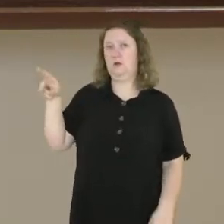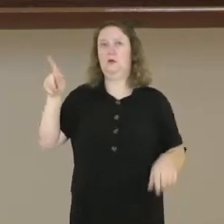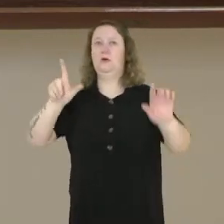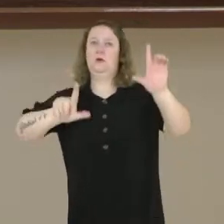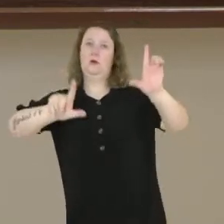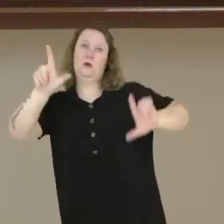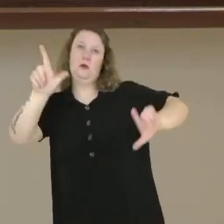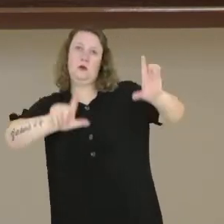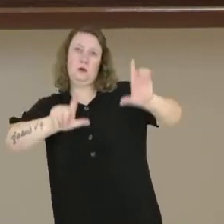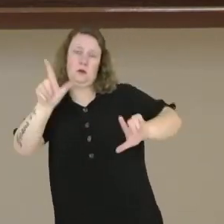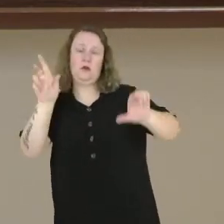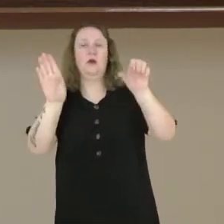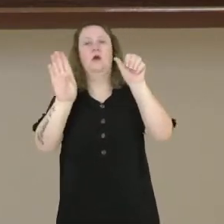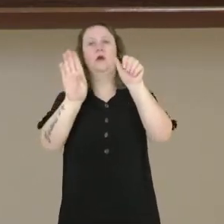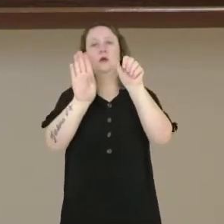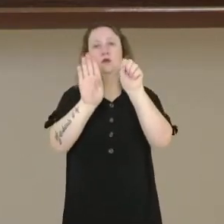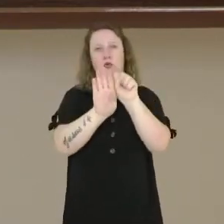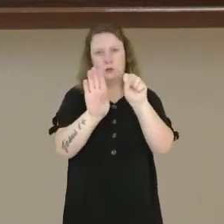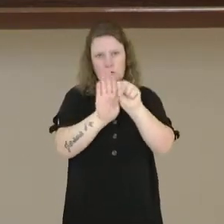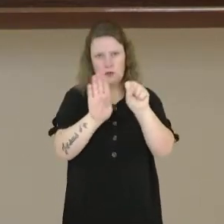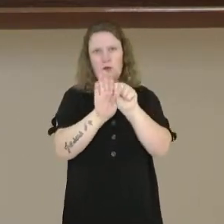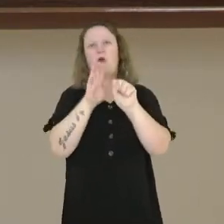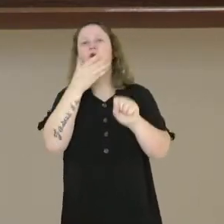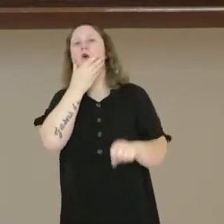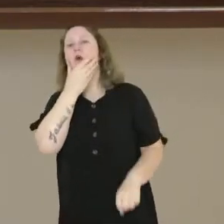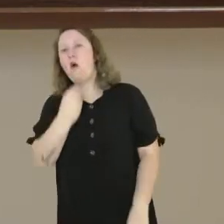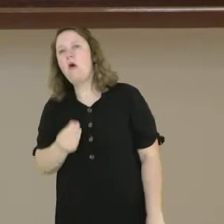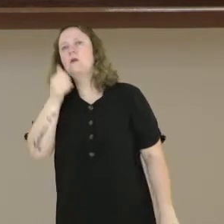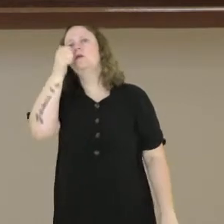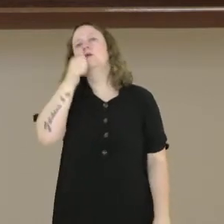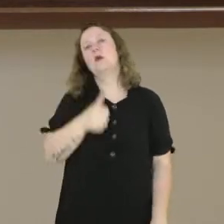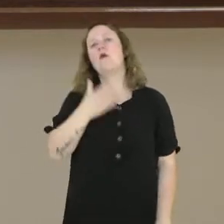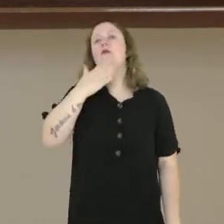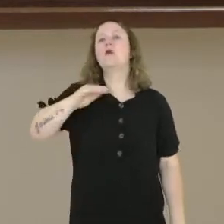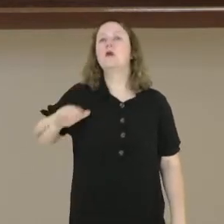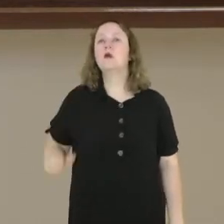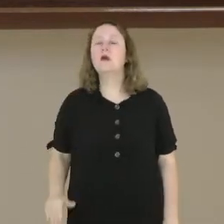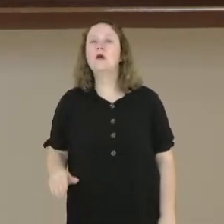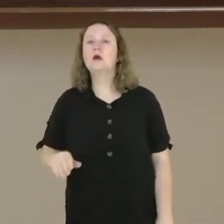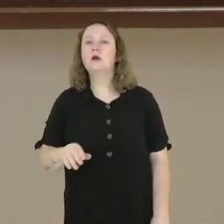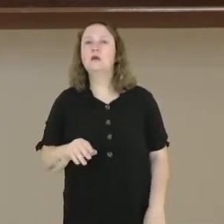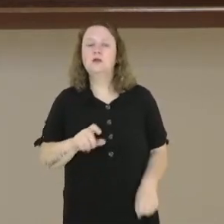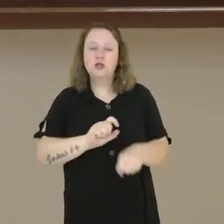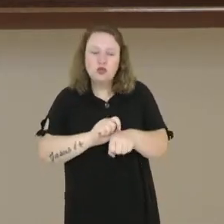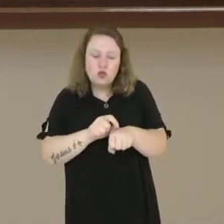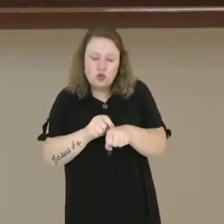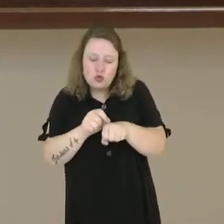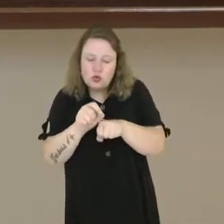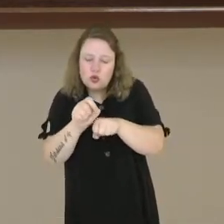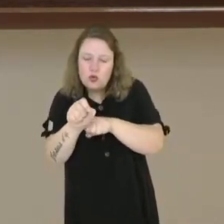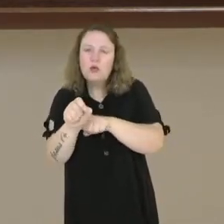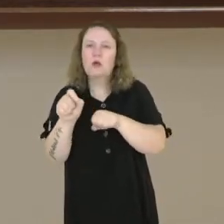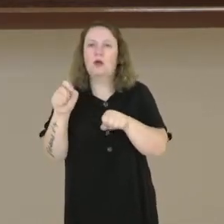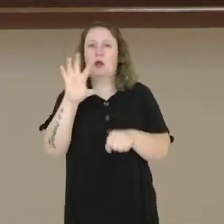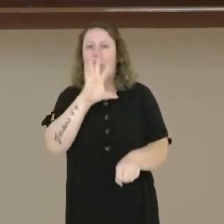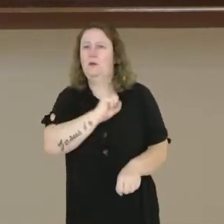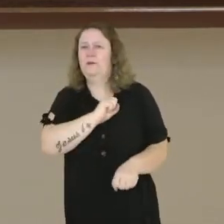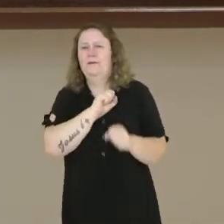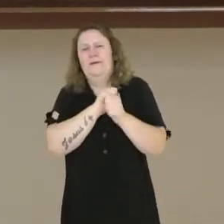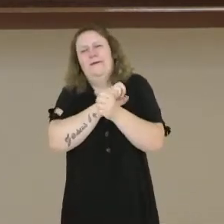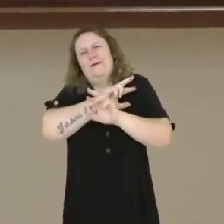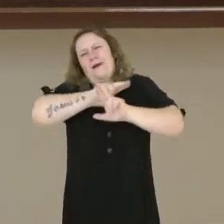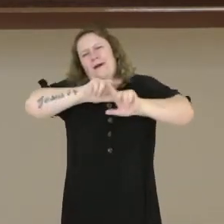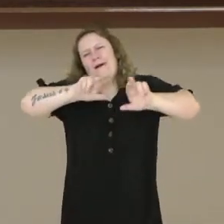um substantivo, homem, mulher, criança, formiga, amor. Então, nós temos várias palavras